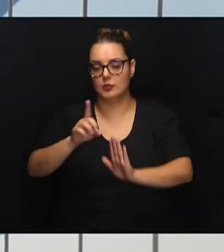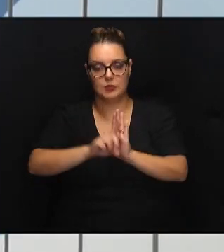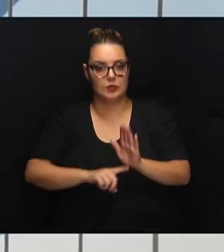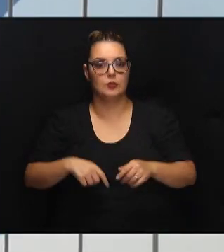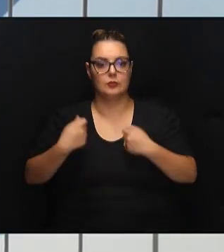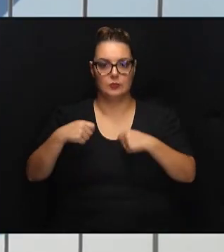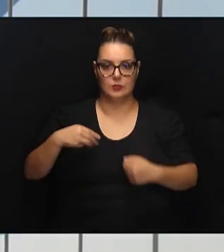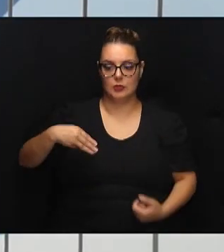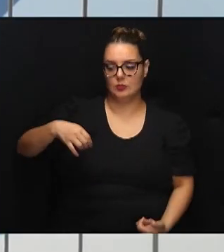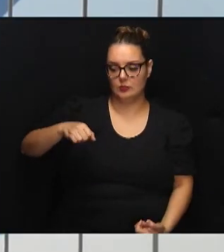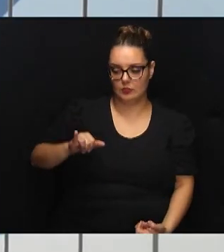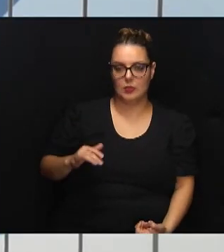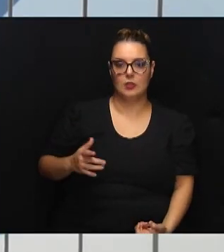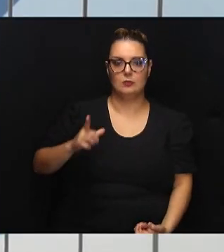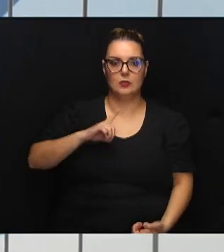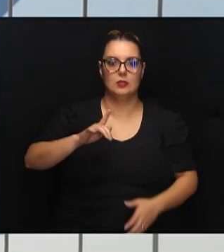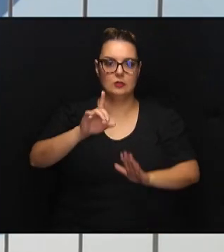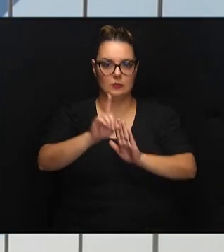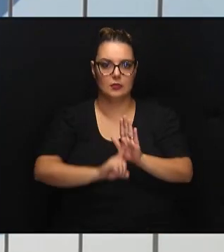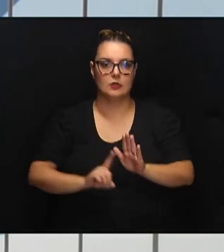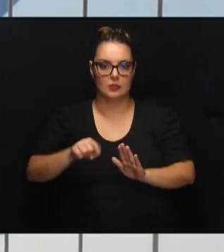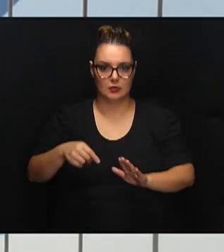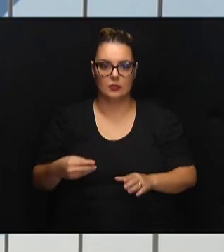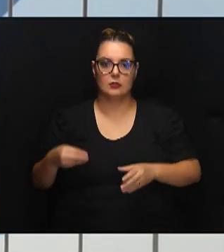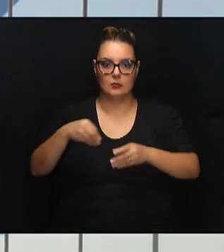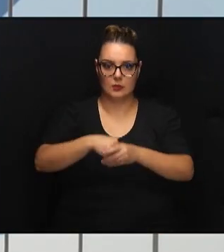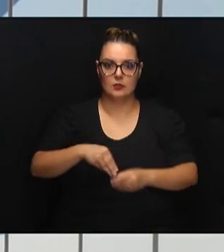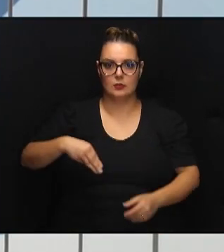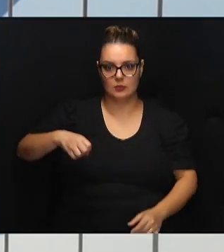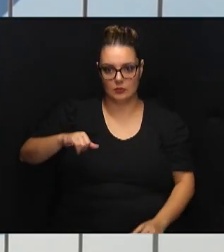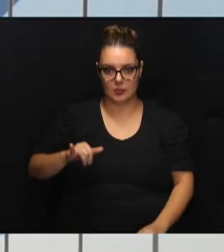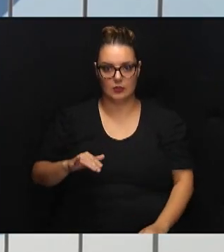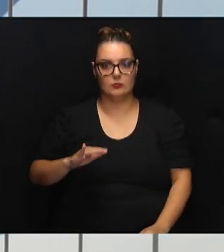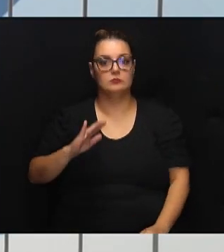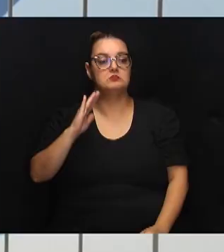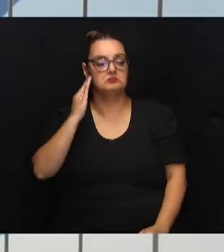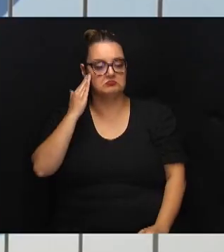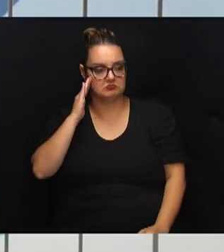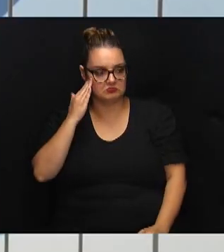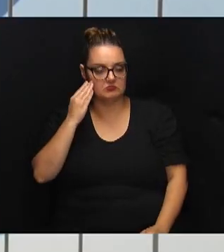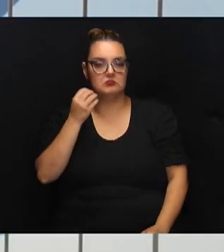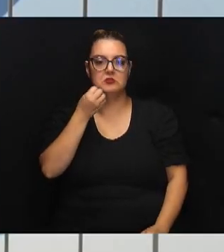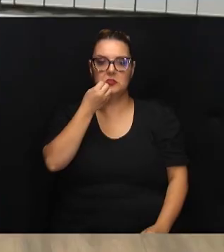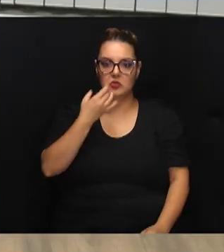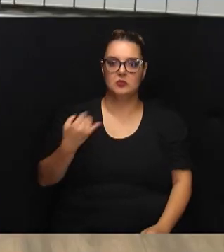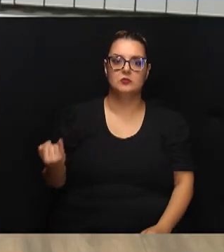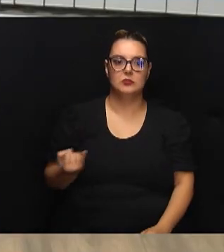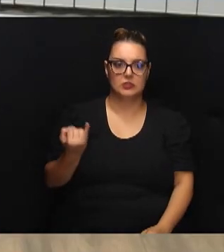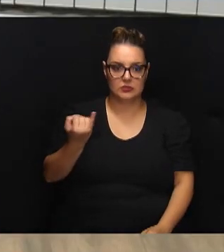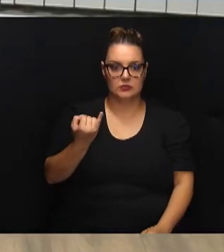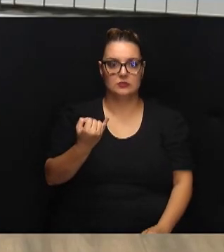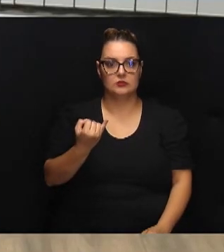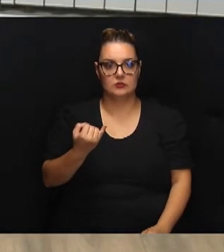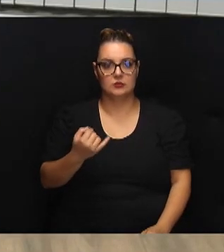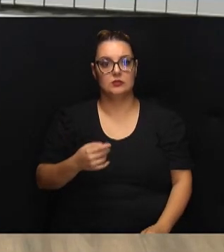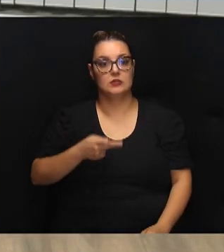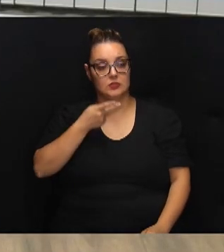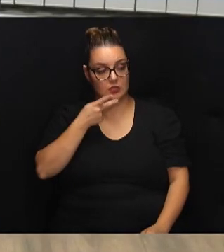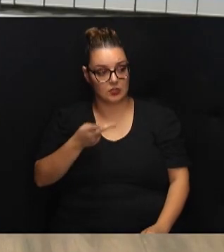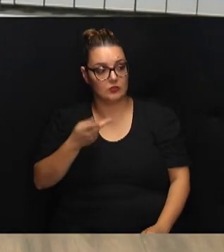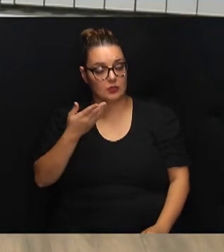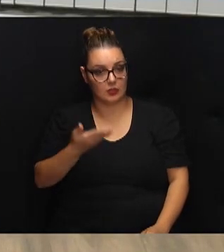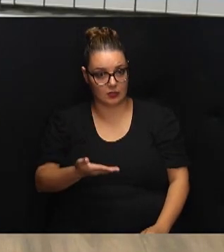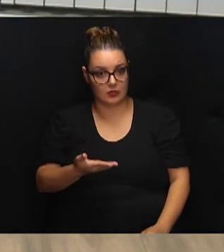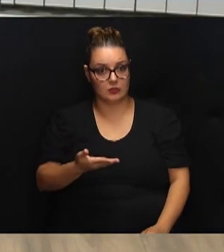ter o MEI para ter esse direito que é abarcado pelo MEI. Interessante, muito importante essa sua colocação,